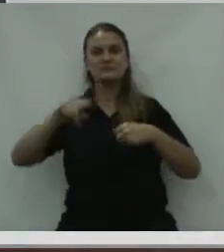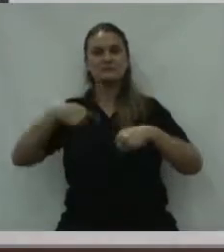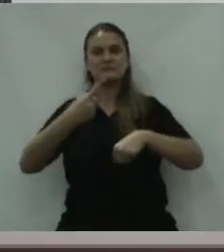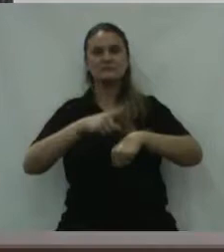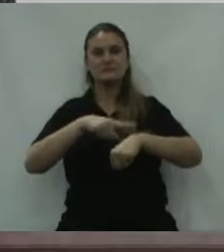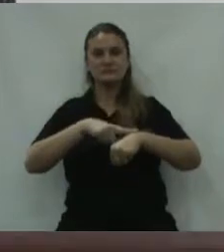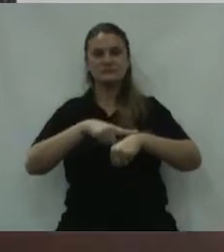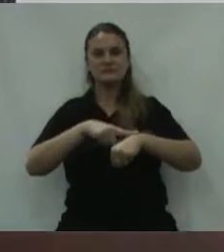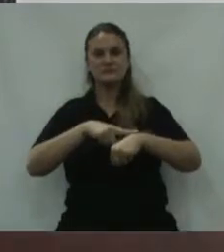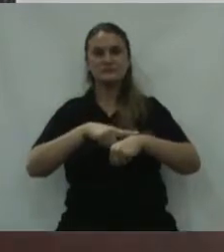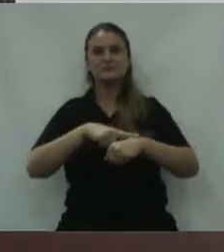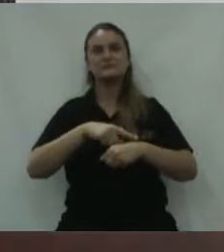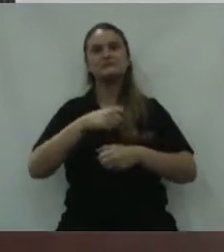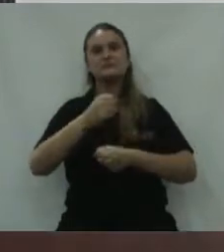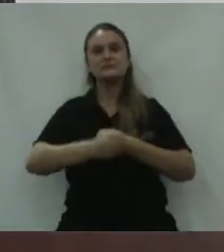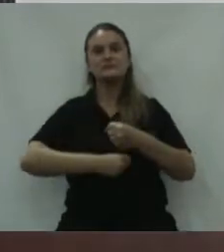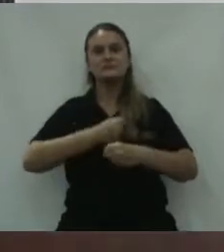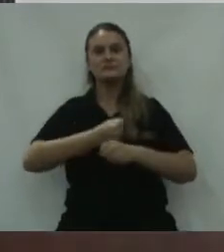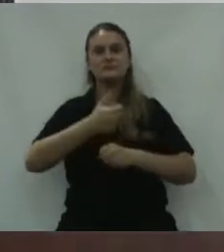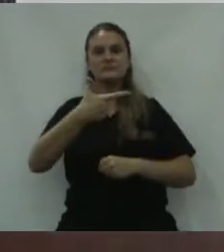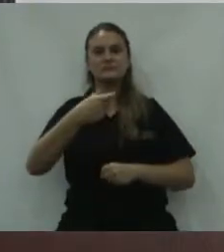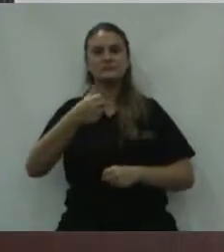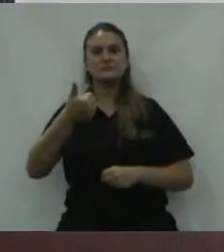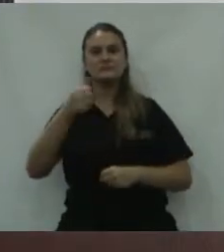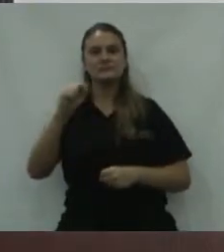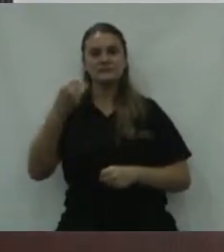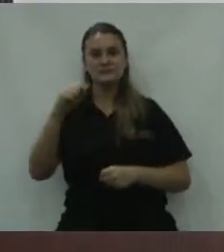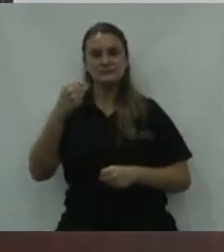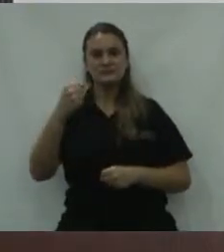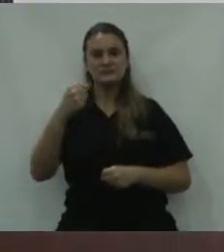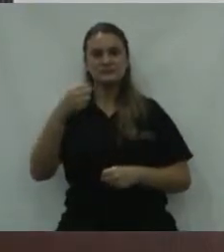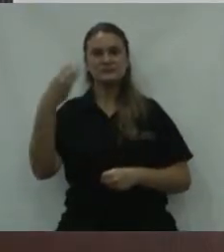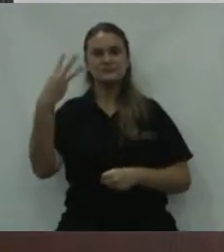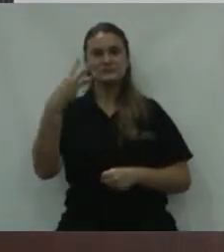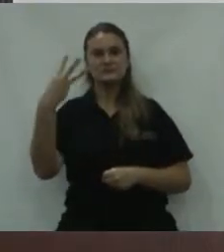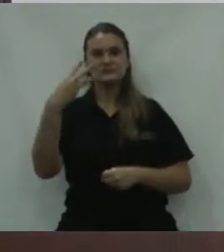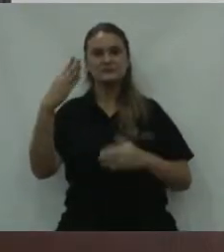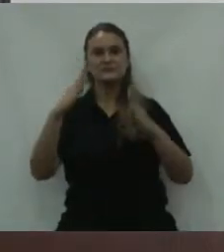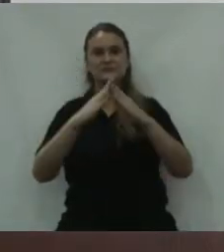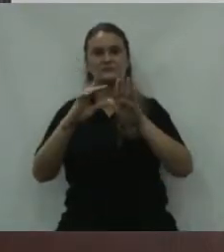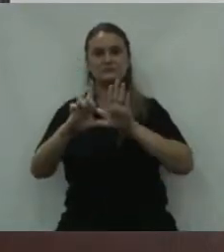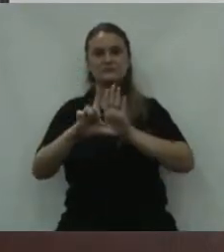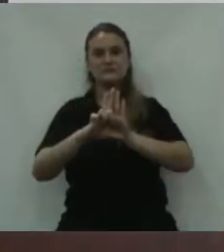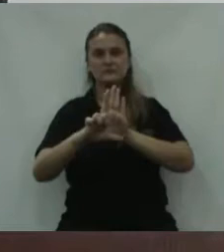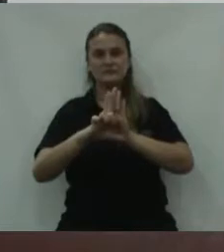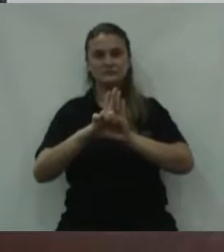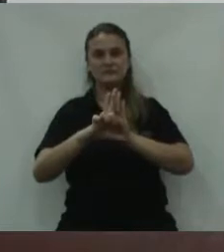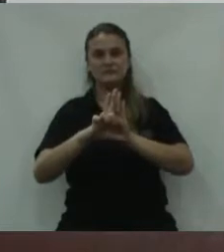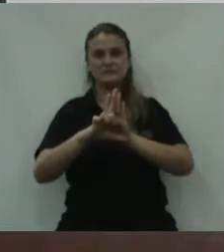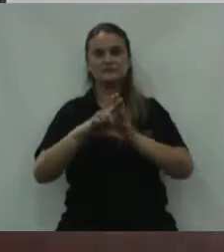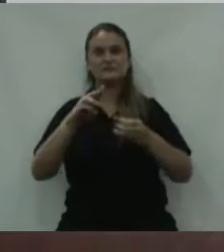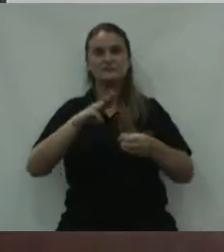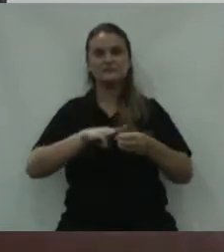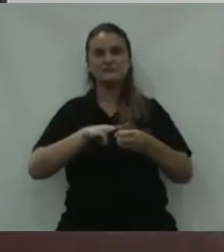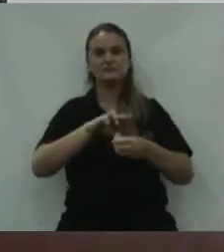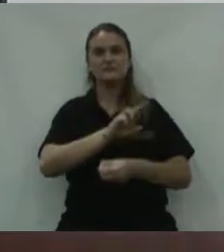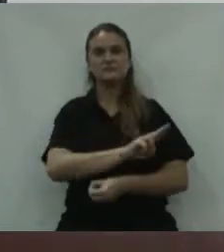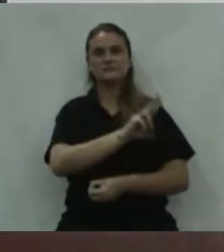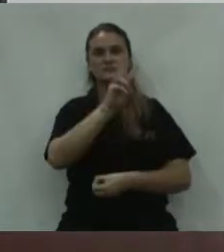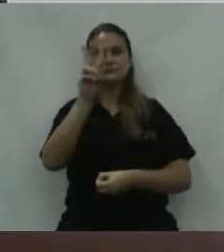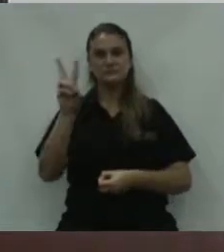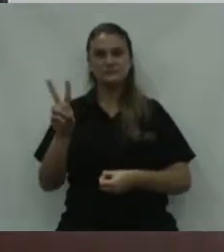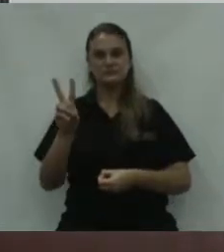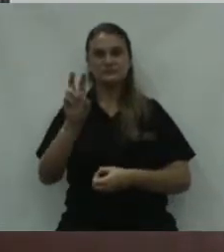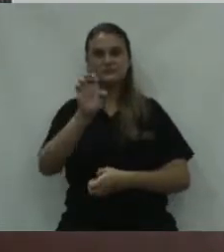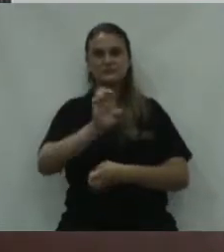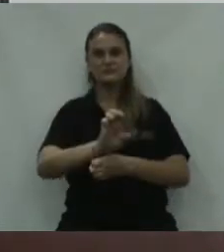reunião extraordinária do exercício de 2018, da 33ª Legislatura da Câmara Municipal de